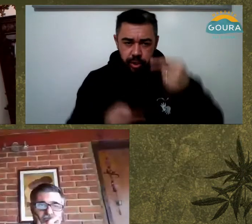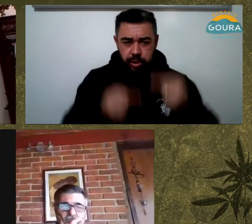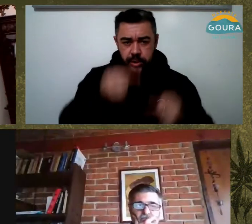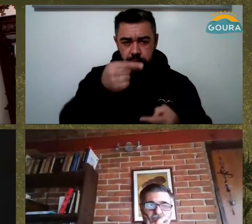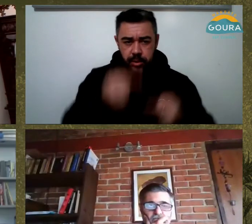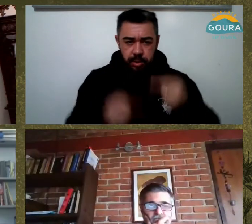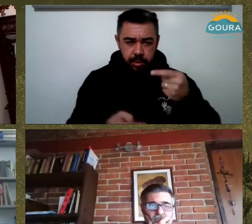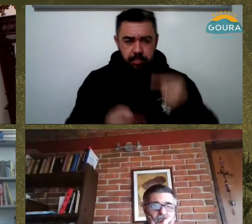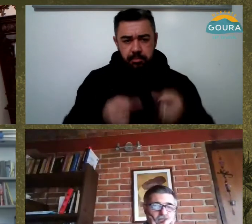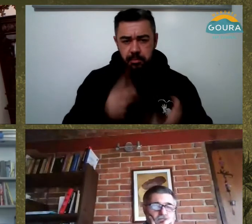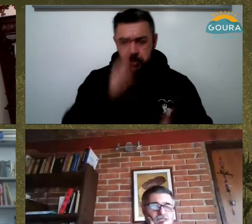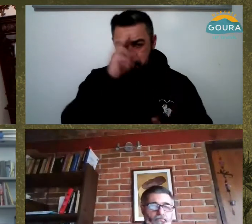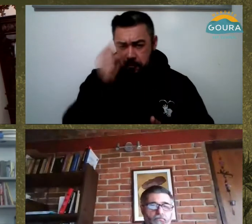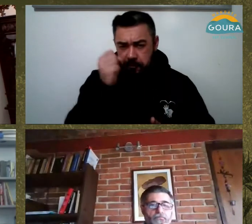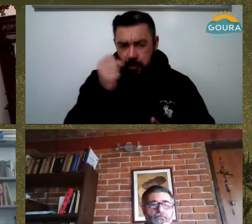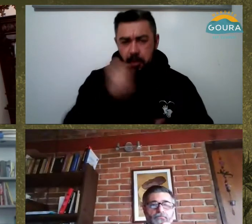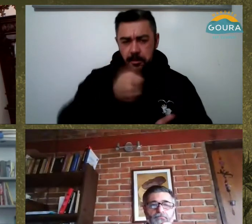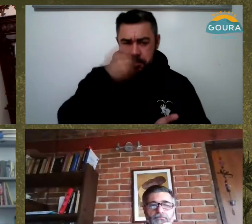feroz, diria eu,